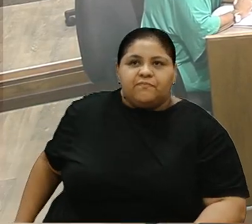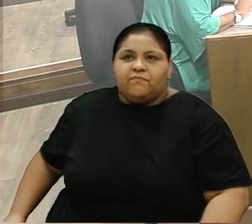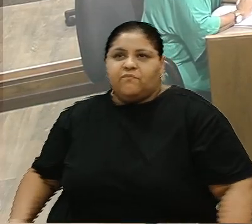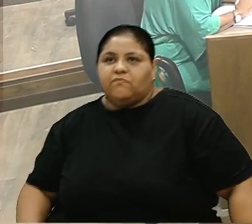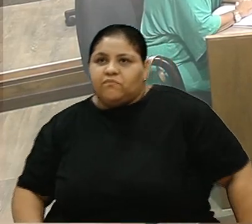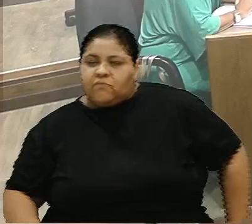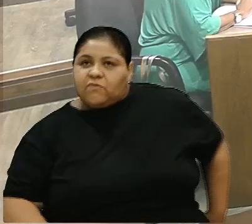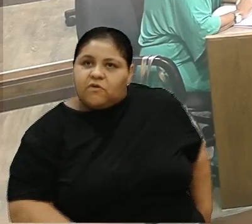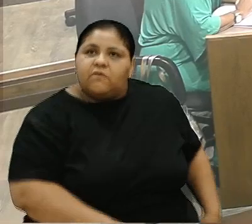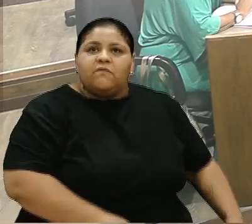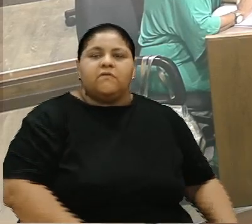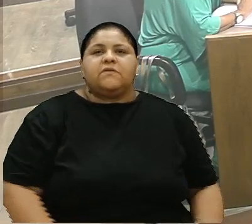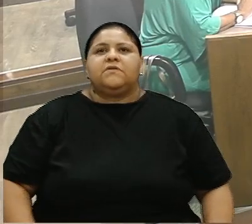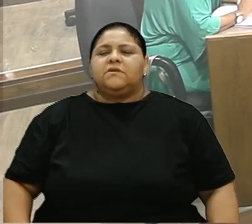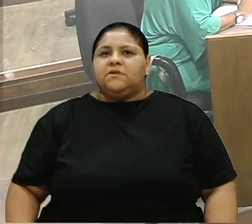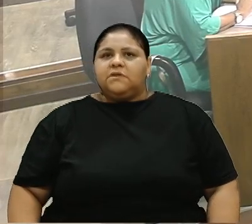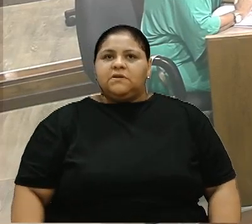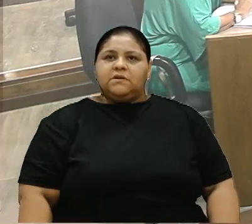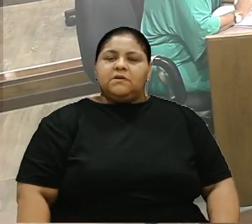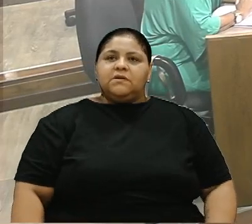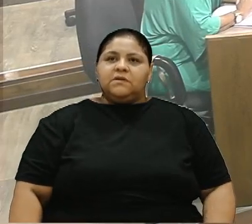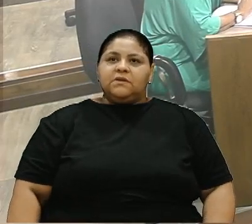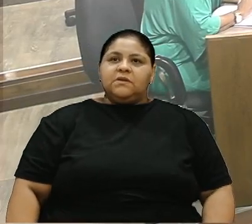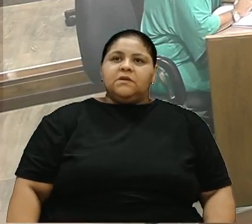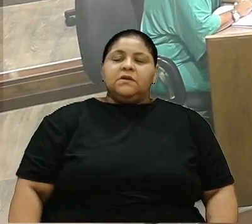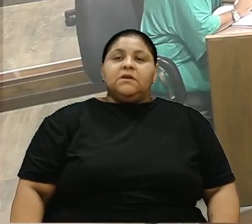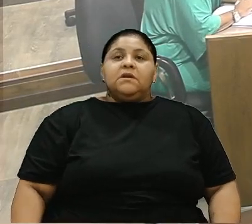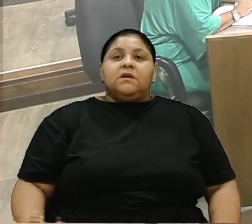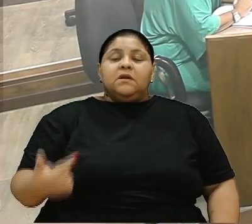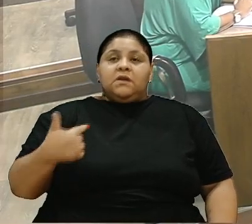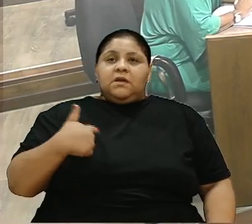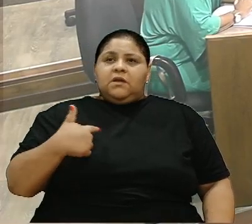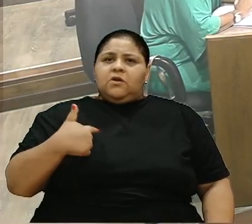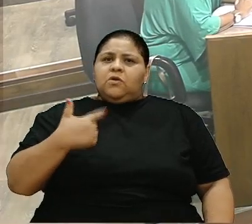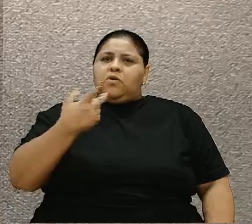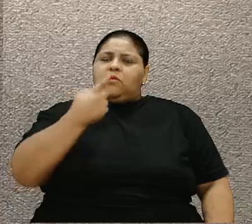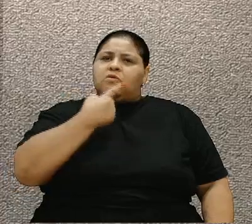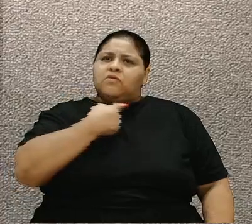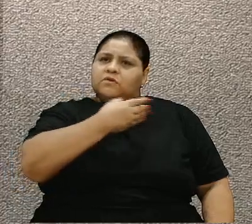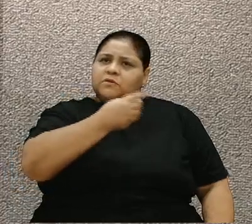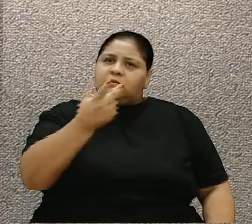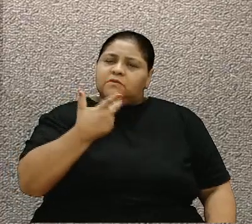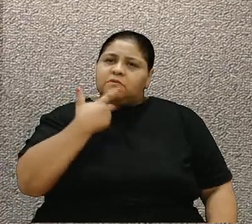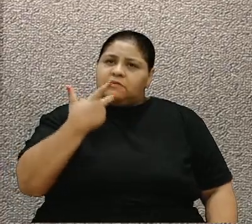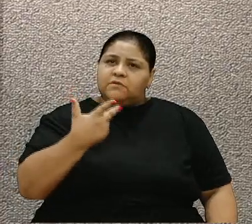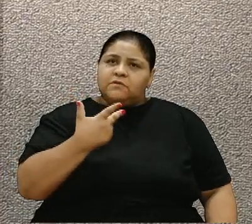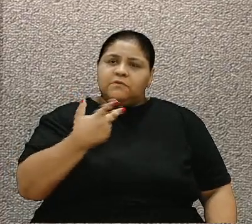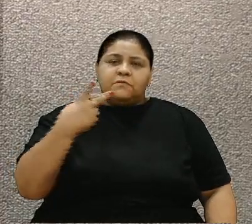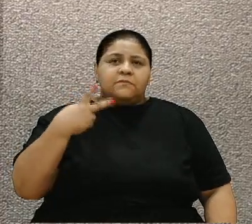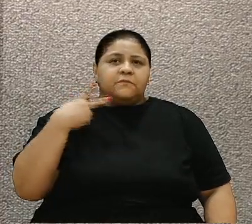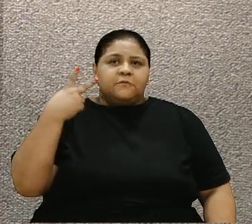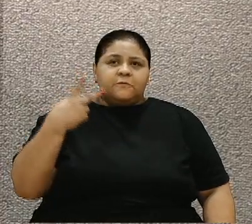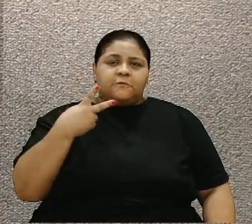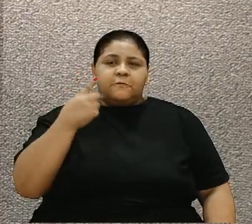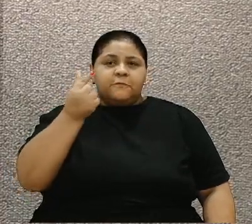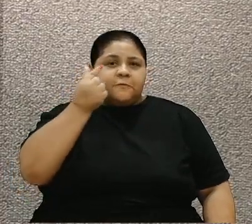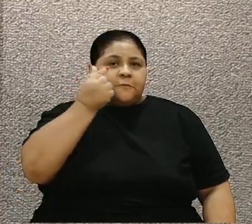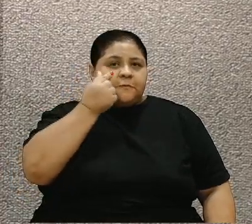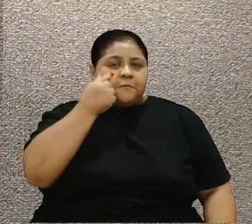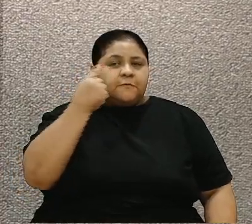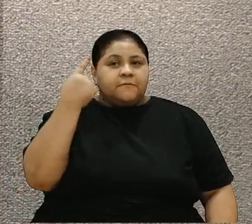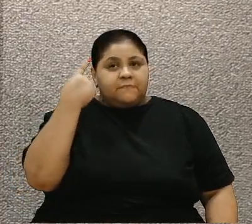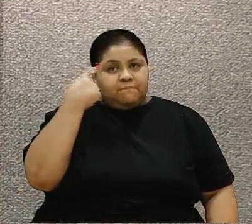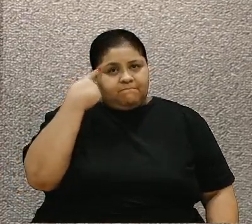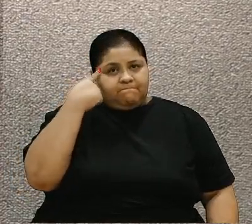trabalhos. Senhor presidente, gostei também muito da sua fala e do vereador Ed Aloy Frisso, que penso